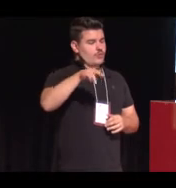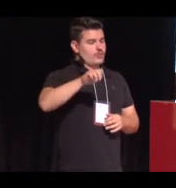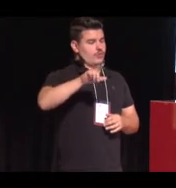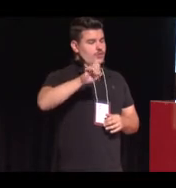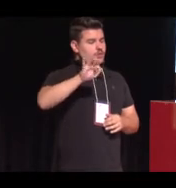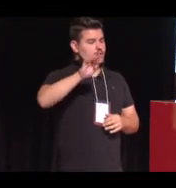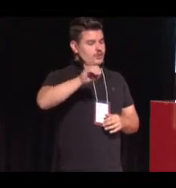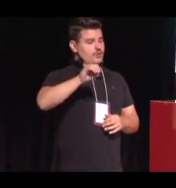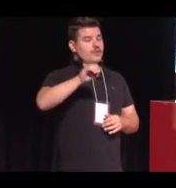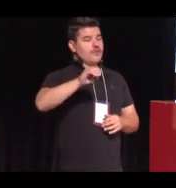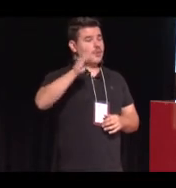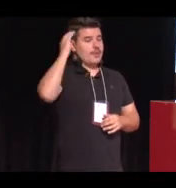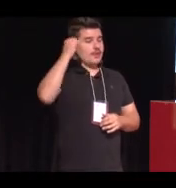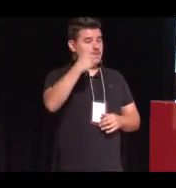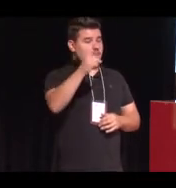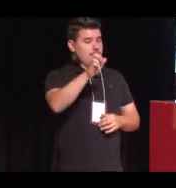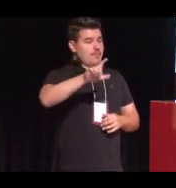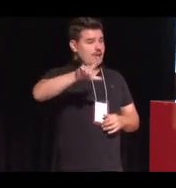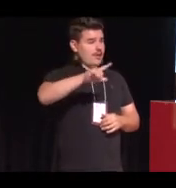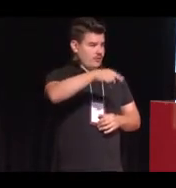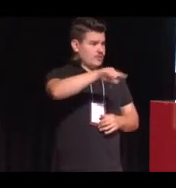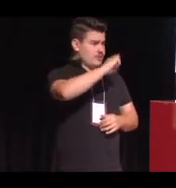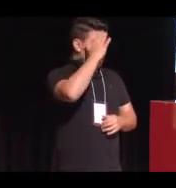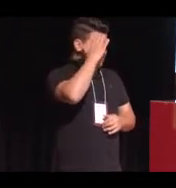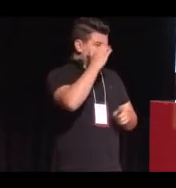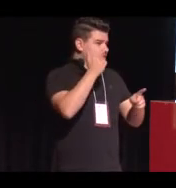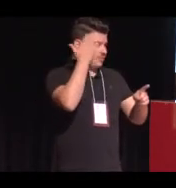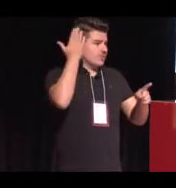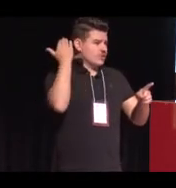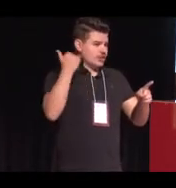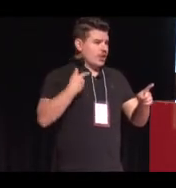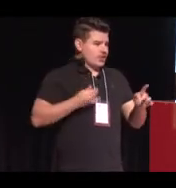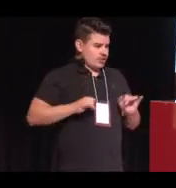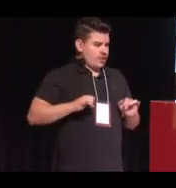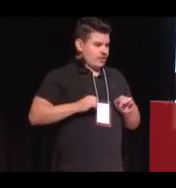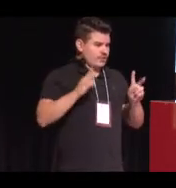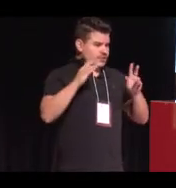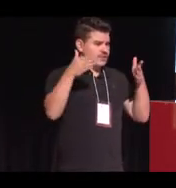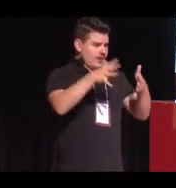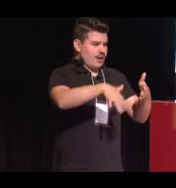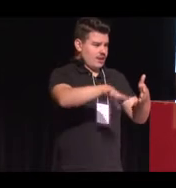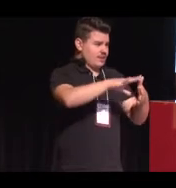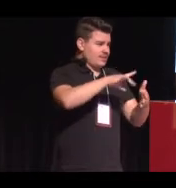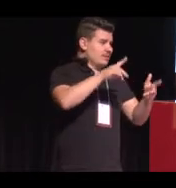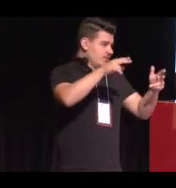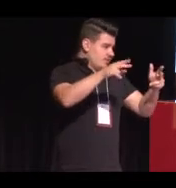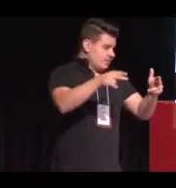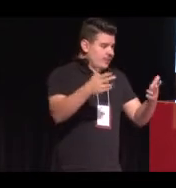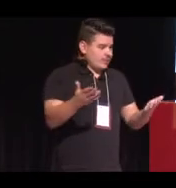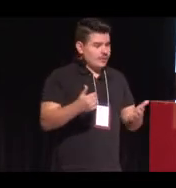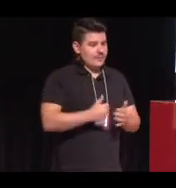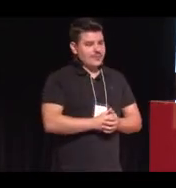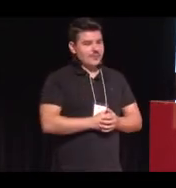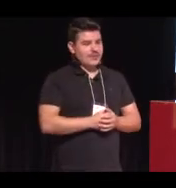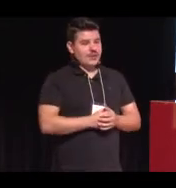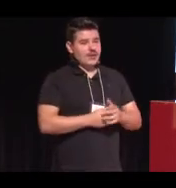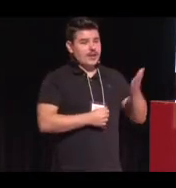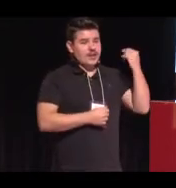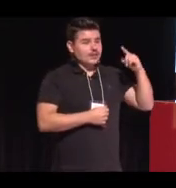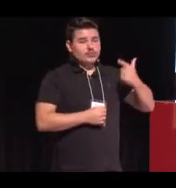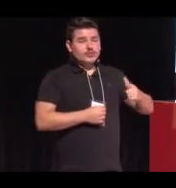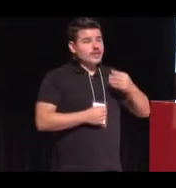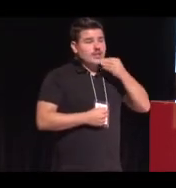nenhuma documentação, como eu já vi várias pessoas aqui sofrendo com isso. O nosso também não era diferente. E também não tinha